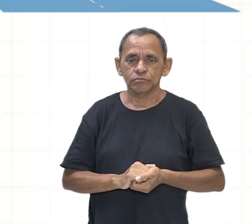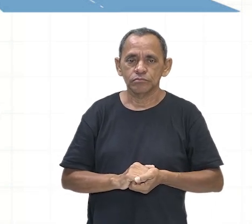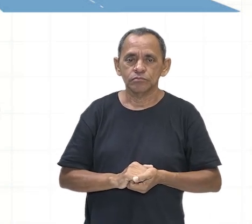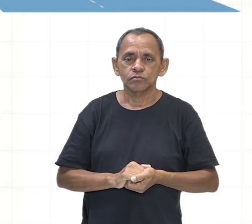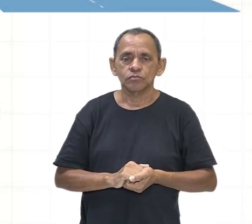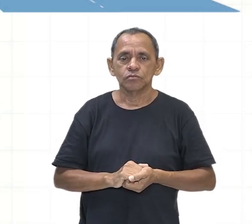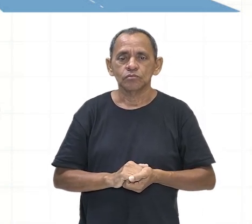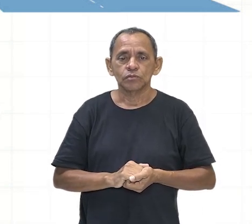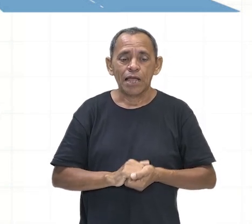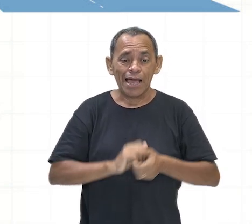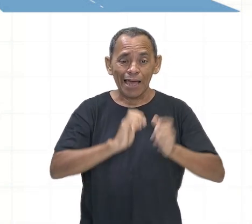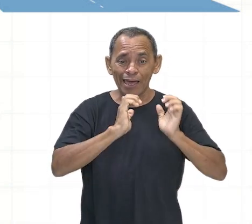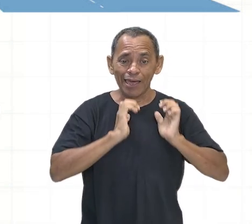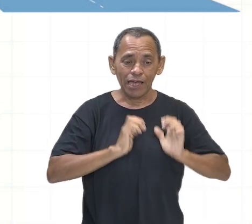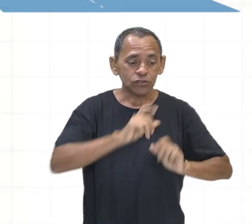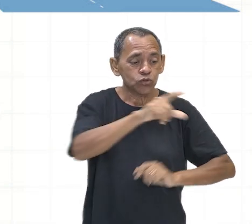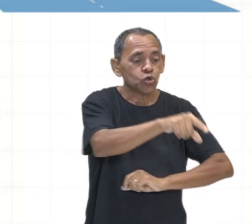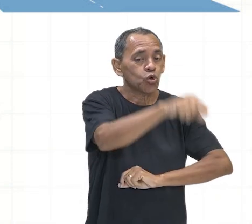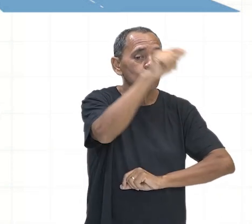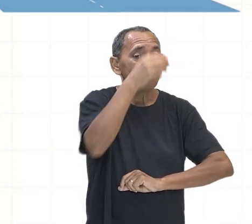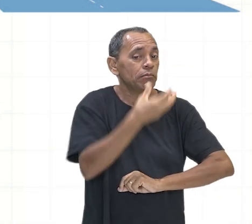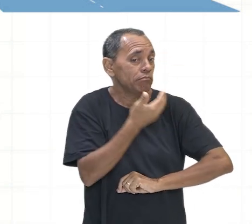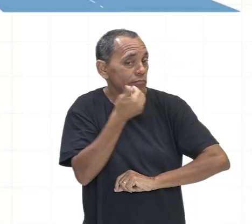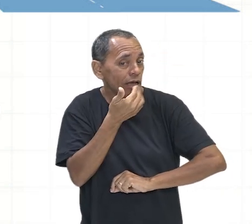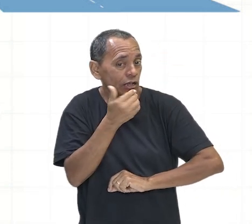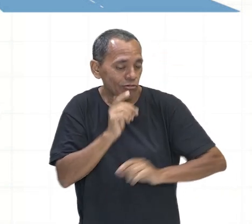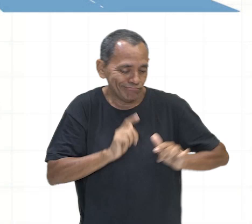escolher a melhor ação.